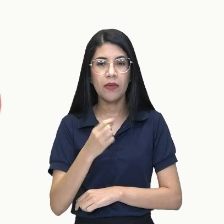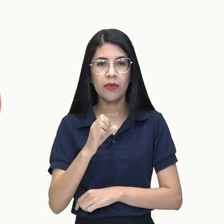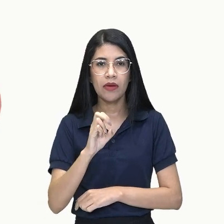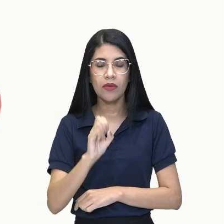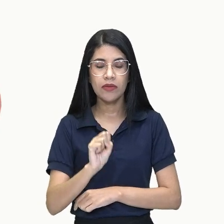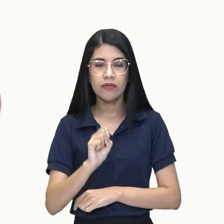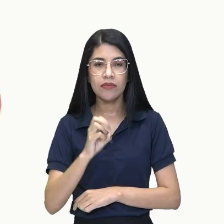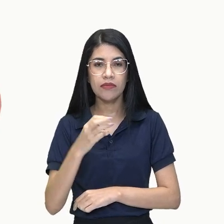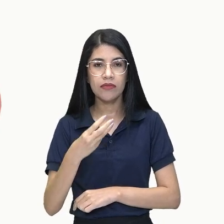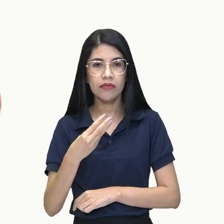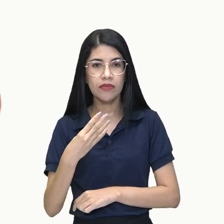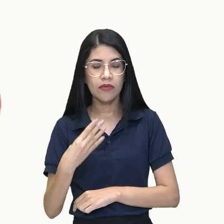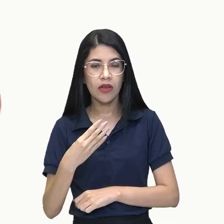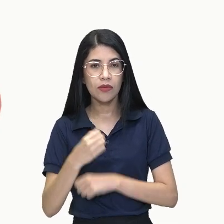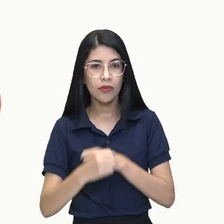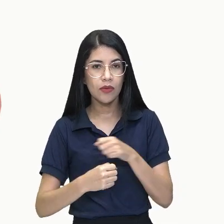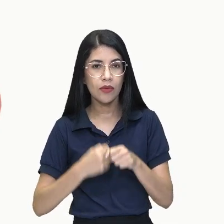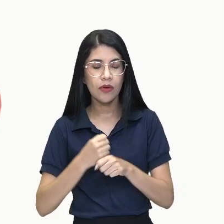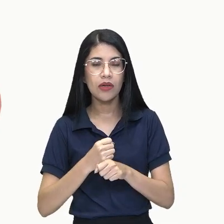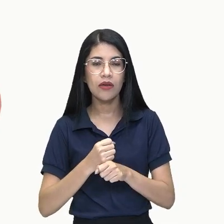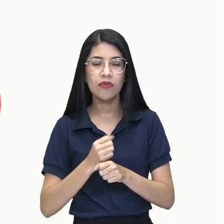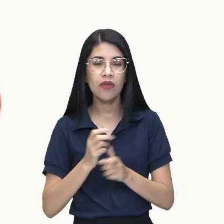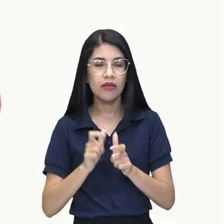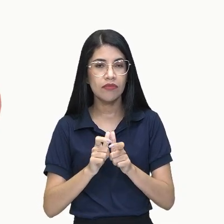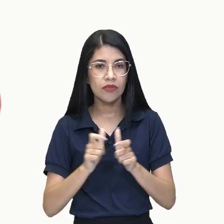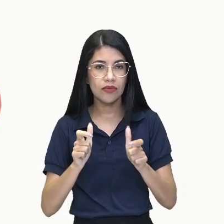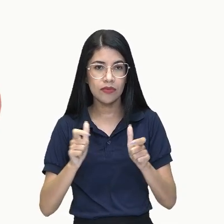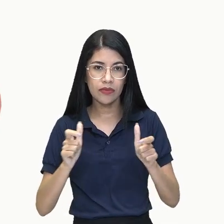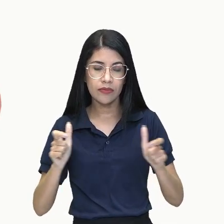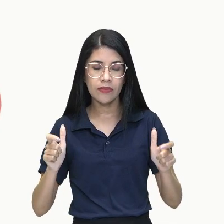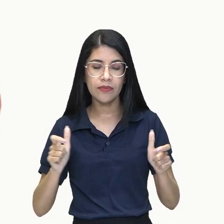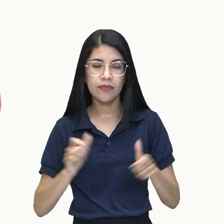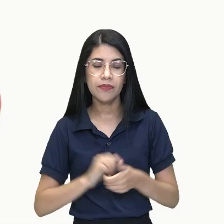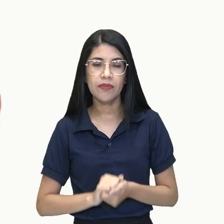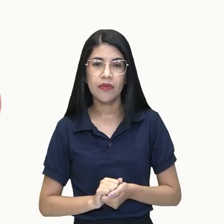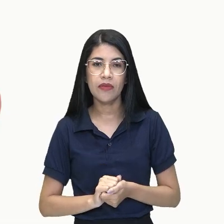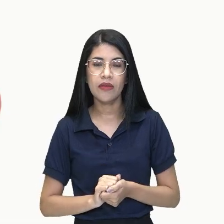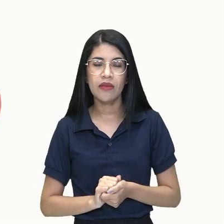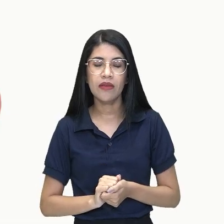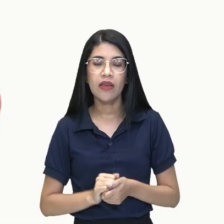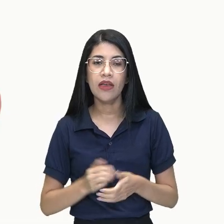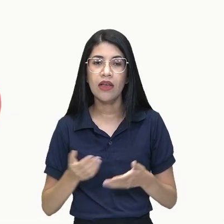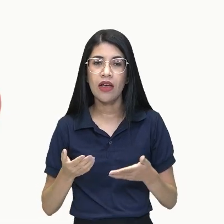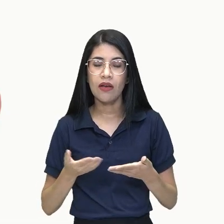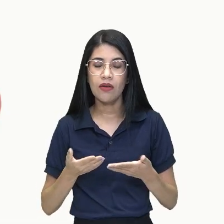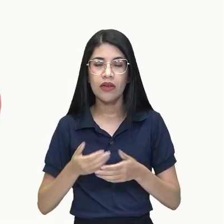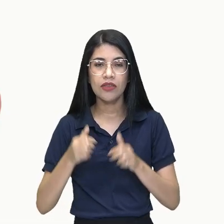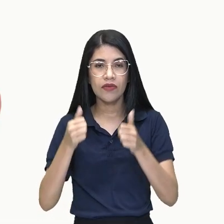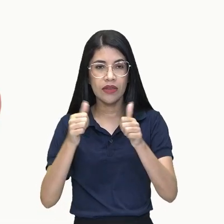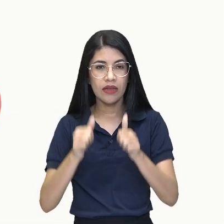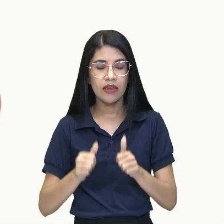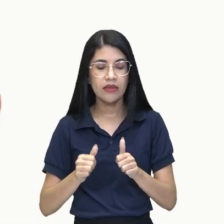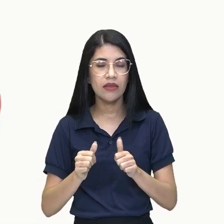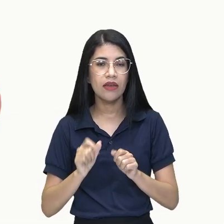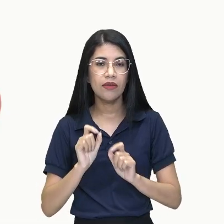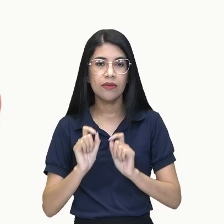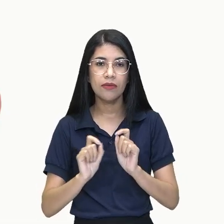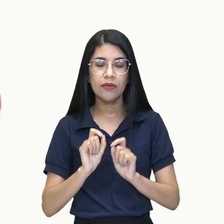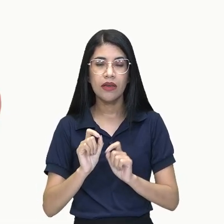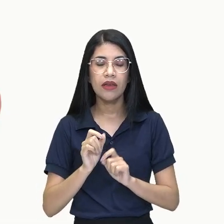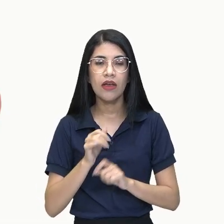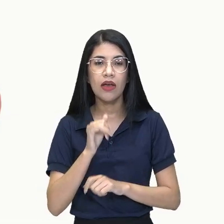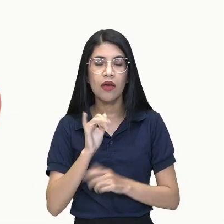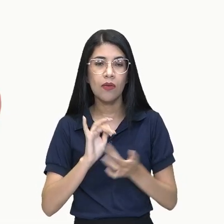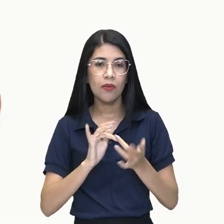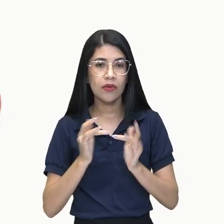km² por ano, certo? Mas, pessoal, a gente vai continuar aqui a nossa análise, falando ainda de taxa de variação, porque precisamos ver um outro